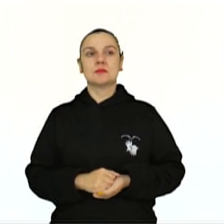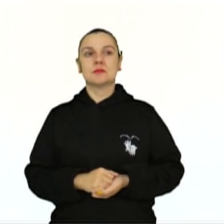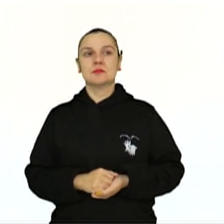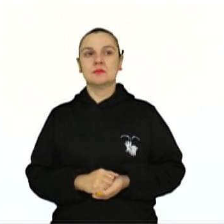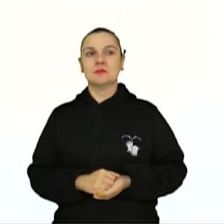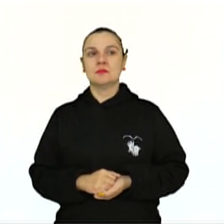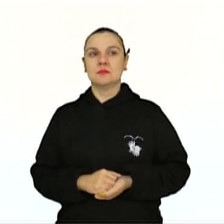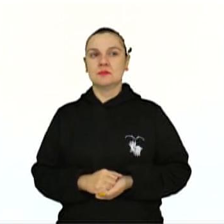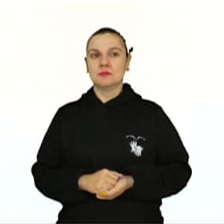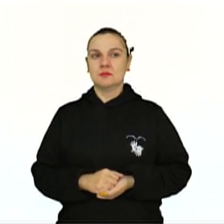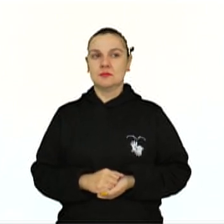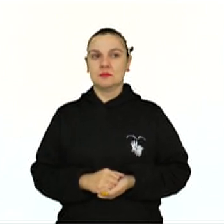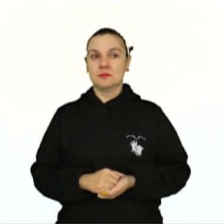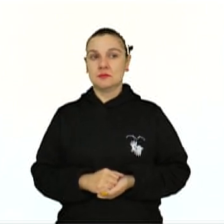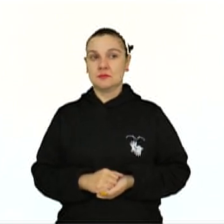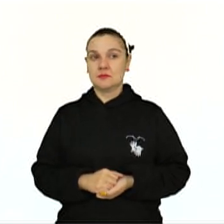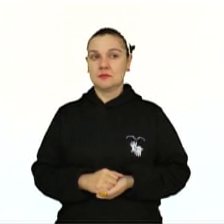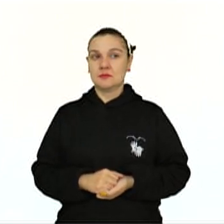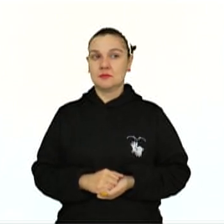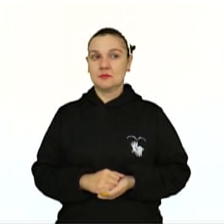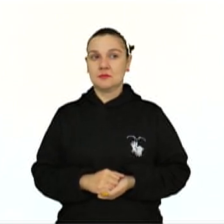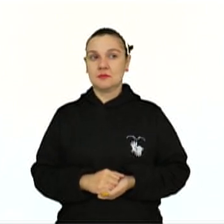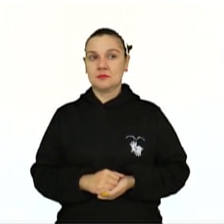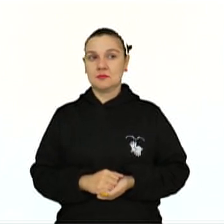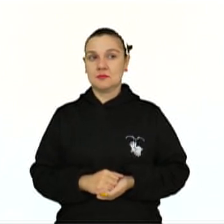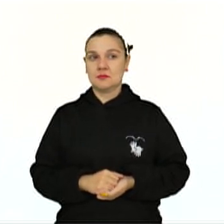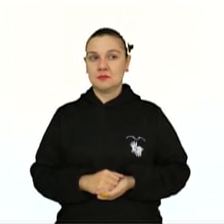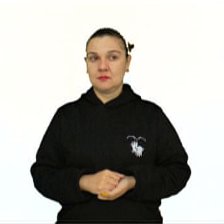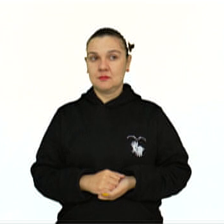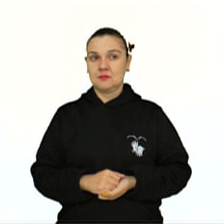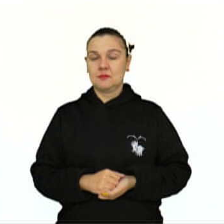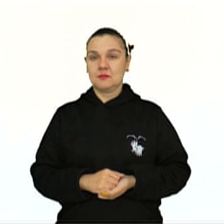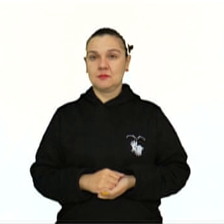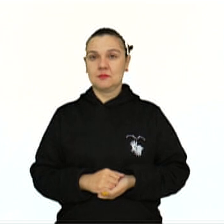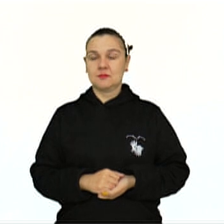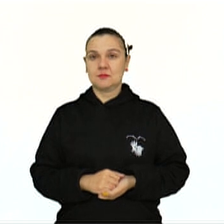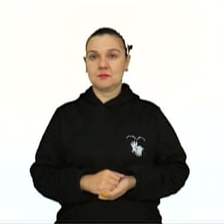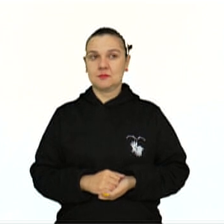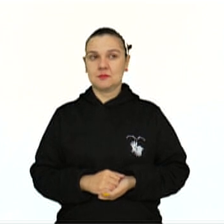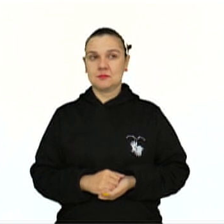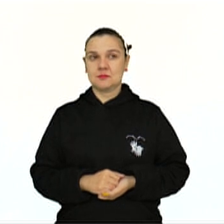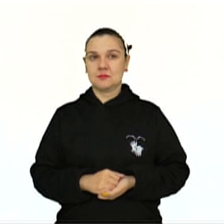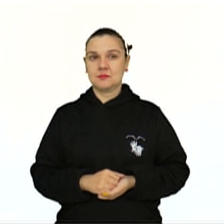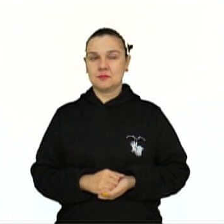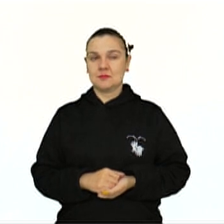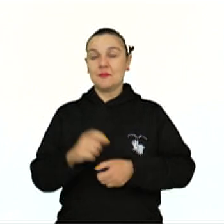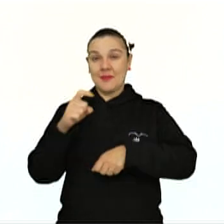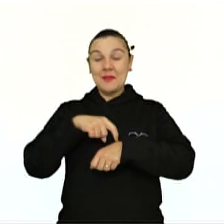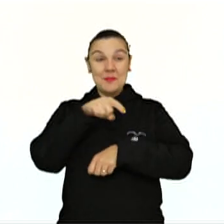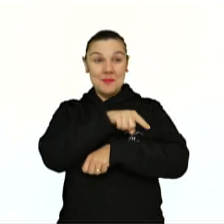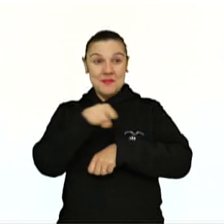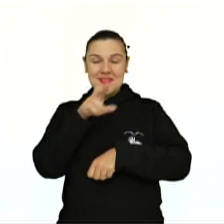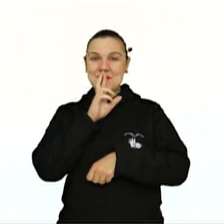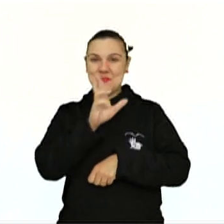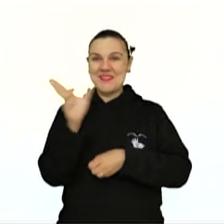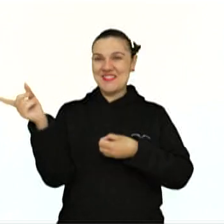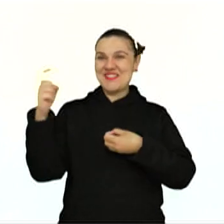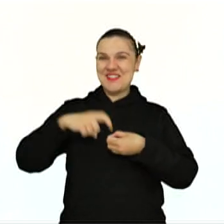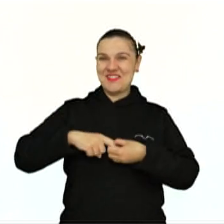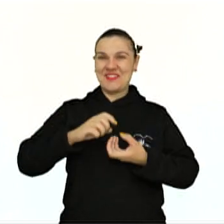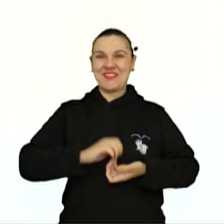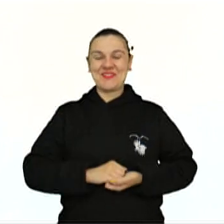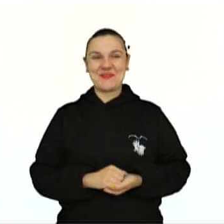tenha COVID-19. Então, qual é a preocupação de Marcos com seu amigo Pedro? Então, dá um tempinho para vocês responderem